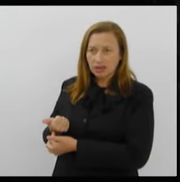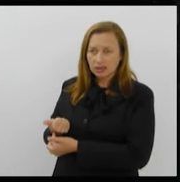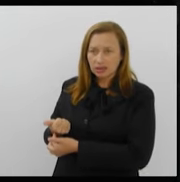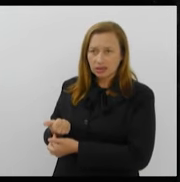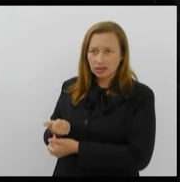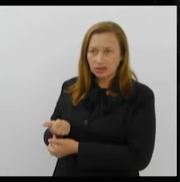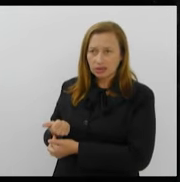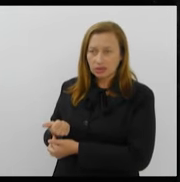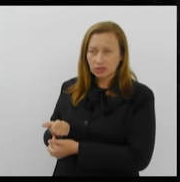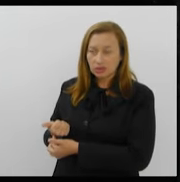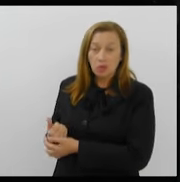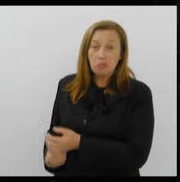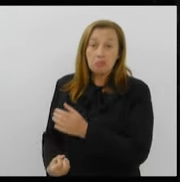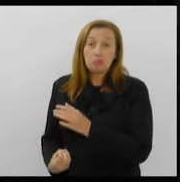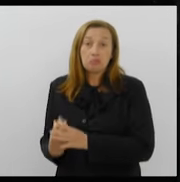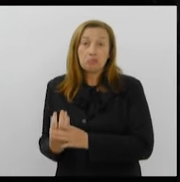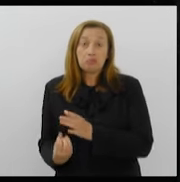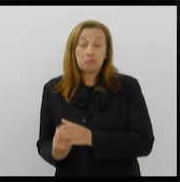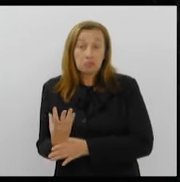a arte é uma produção